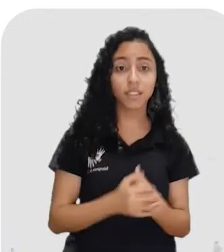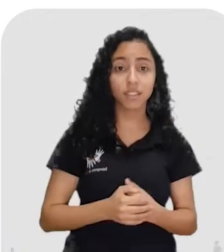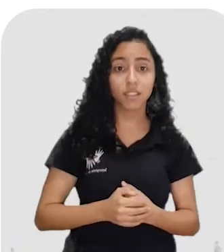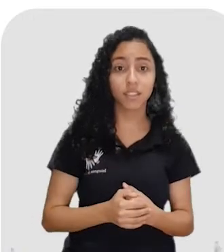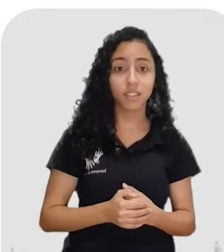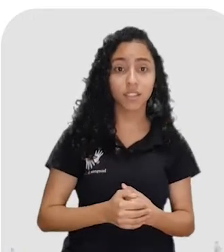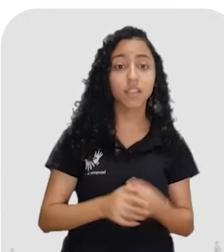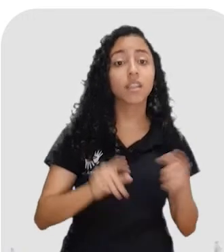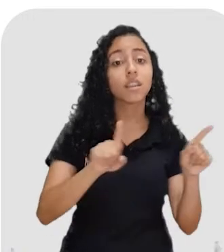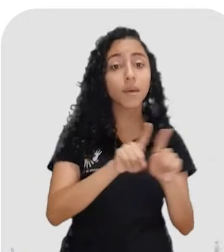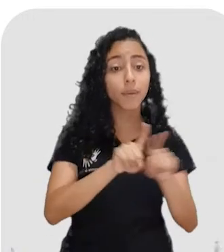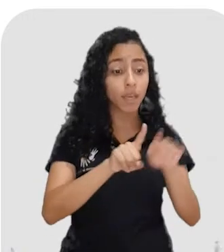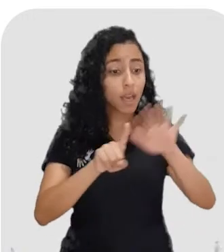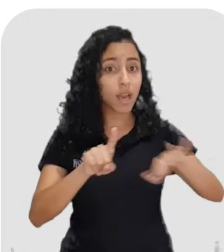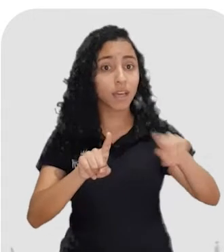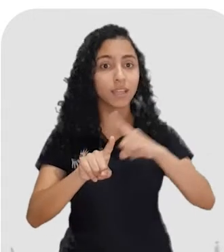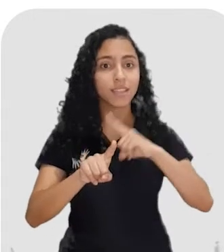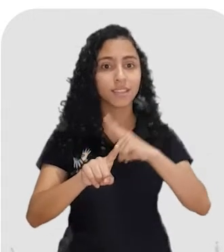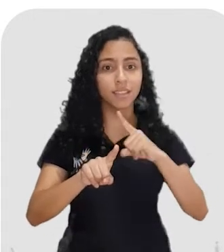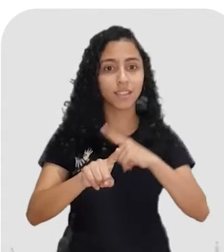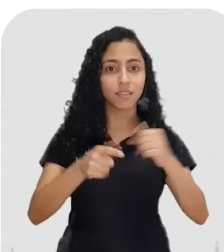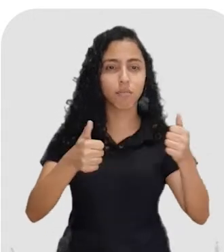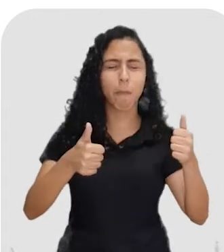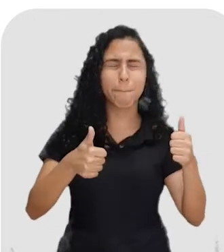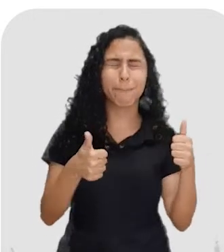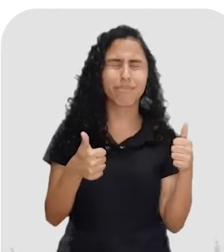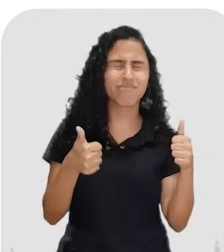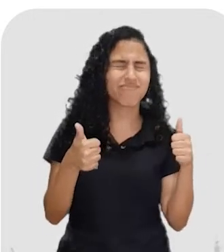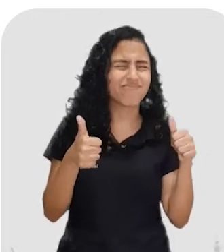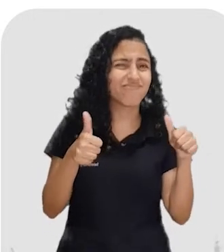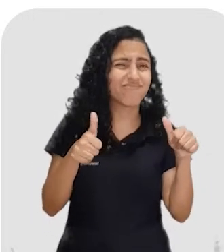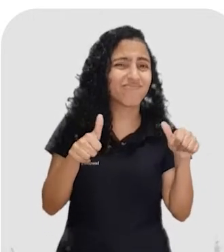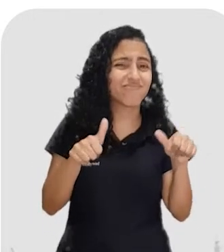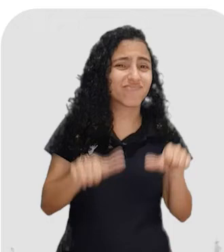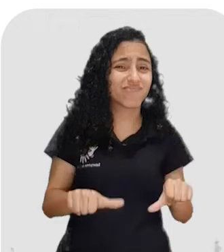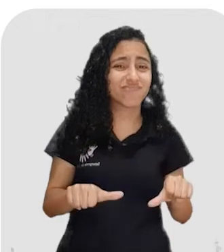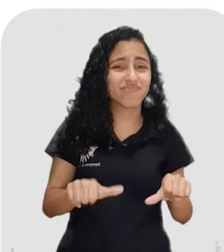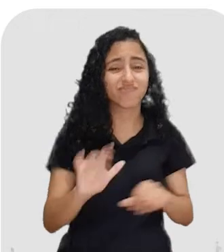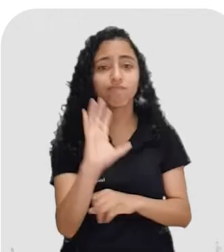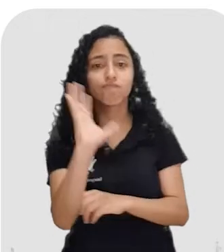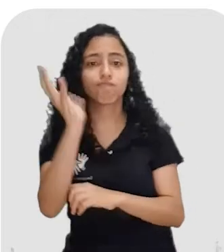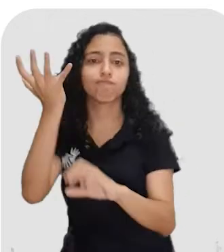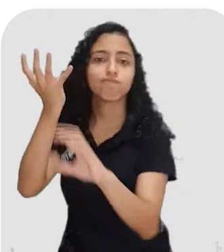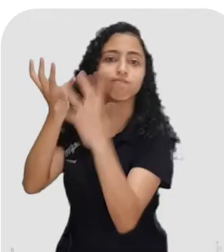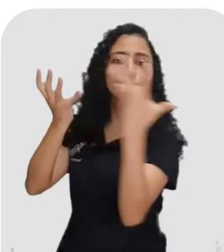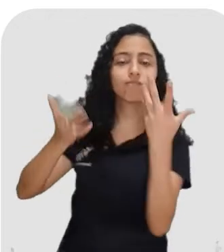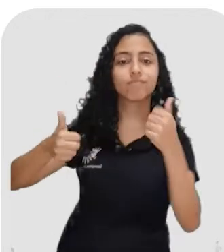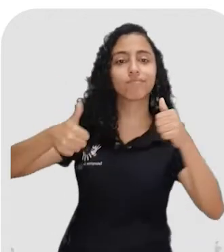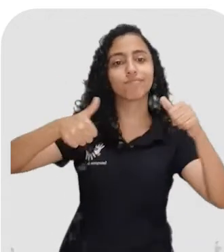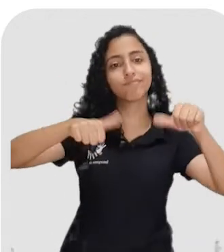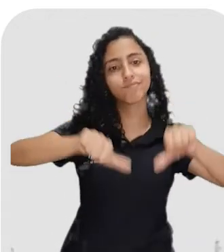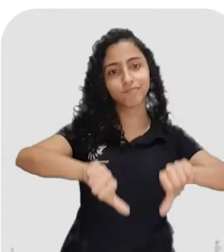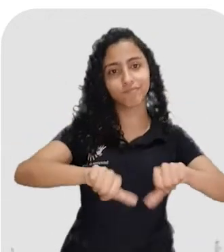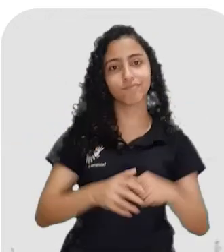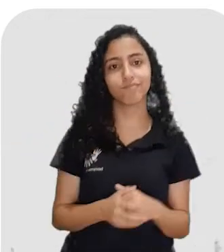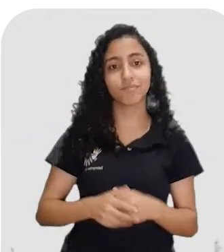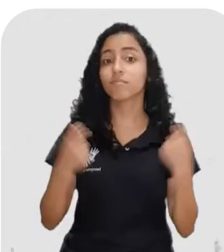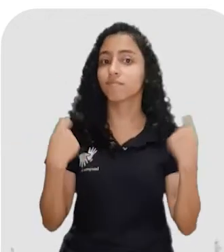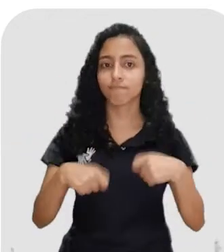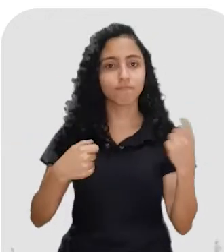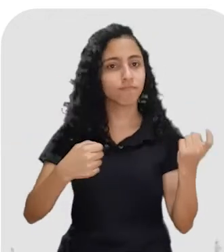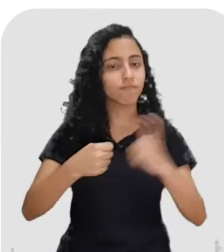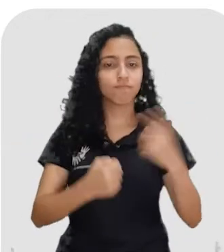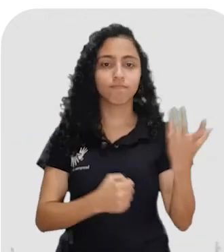uma dependência muito grande, e, ao mesmo tempo, áreas que têm um déficit muito grande de vegetação nativa. Então, tem uma demanda